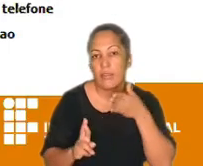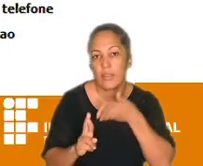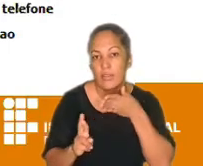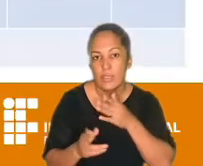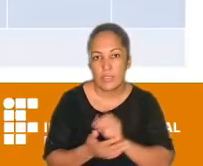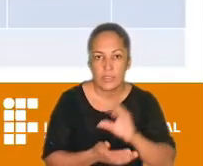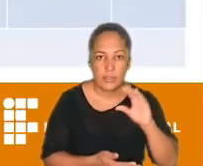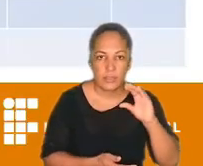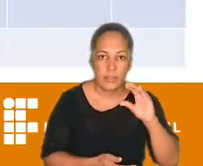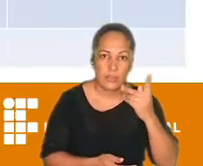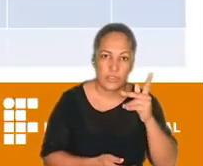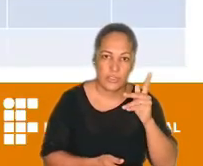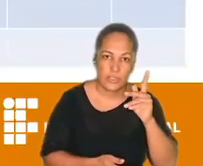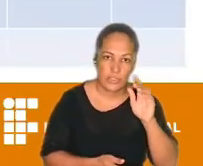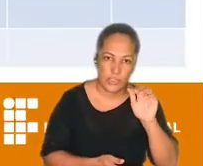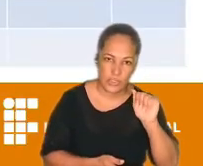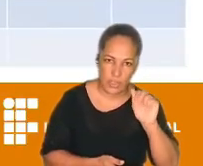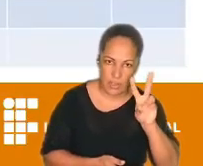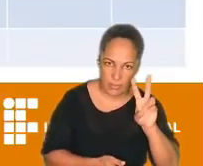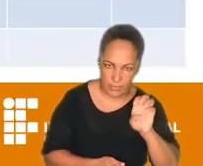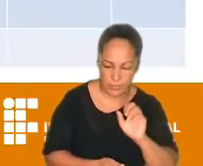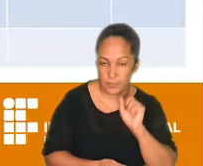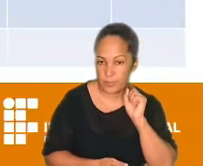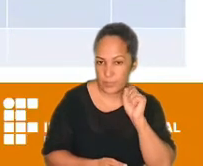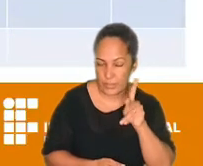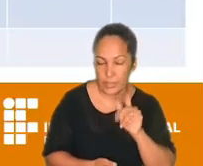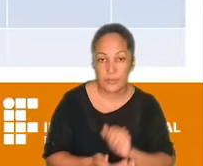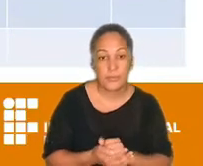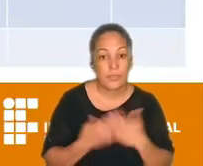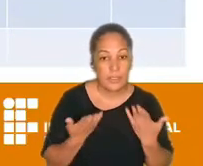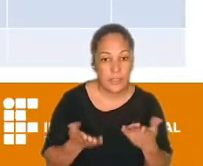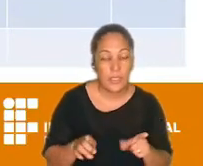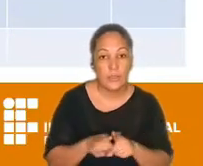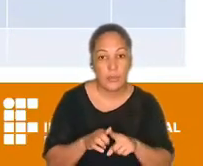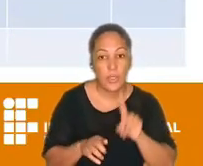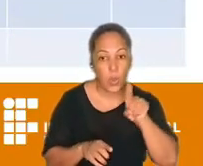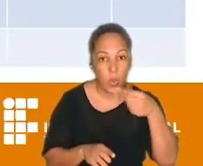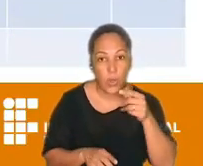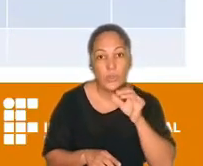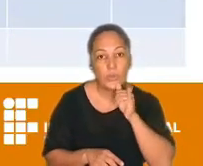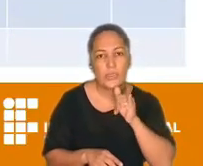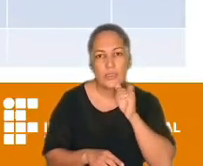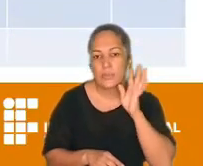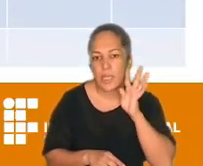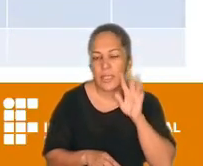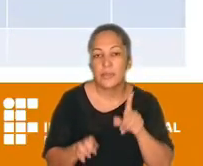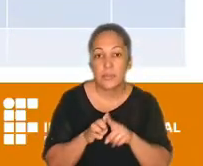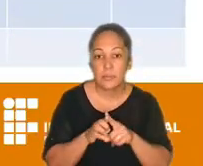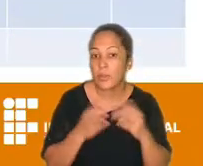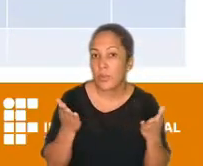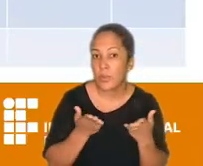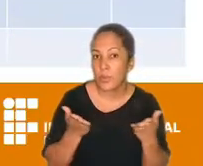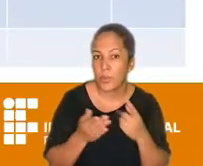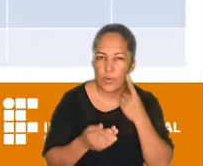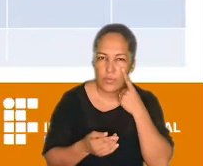Legal? Olha só, aqui eu trouxe um outro exemplo bem legal para vocês também, olha só. Vamos agora